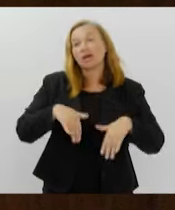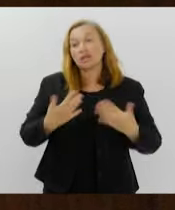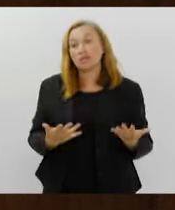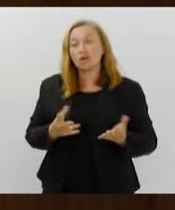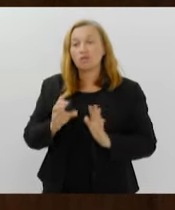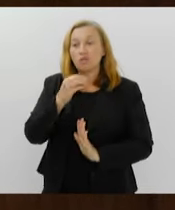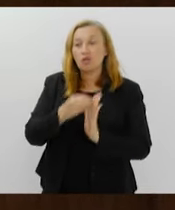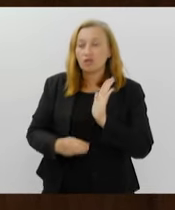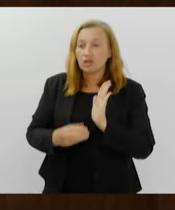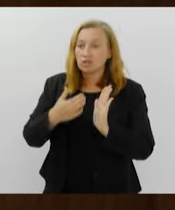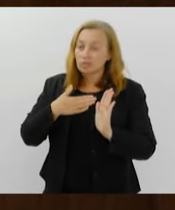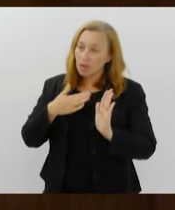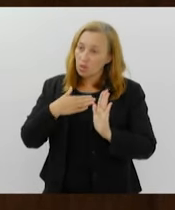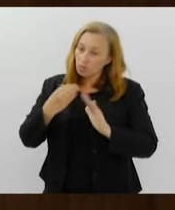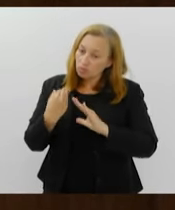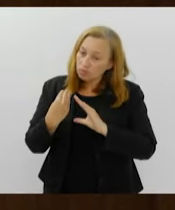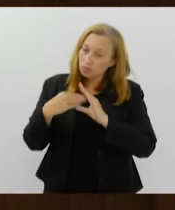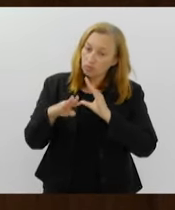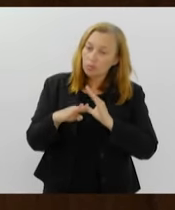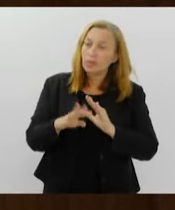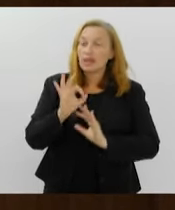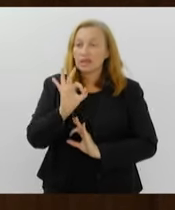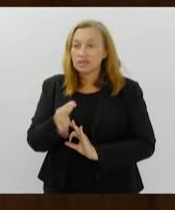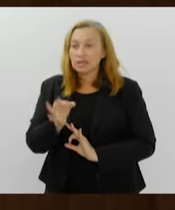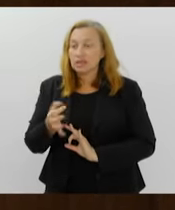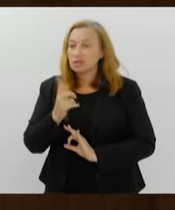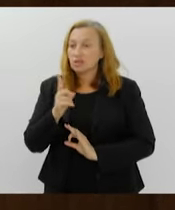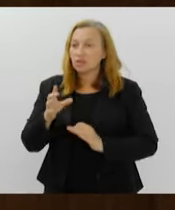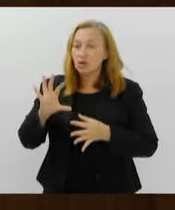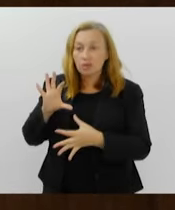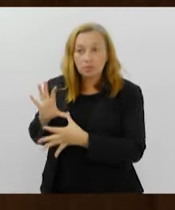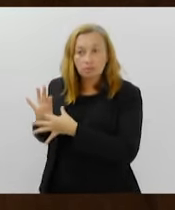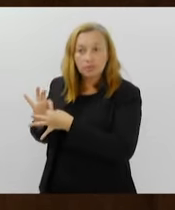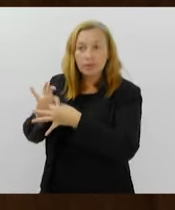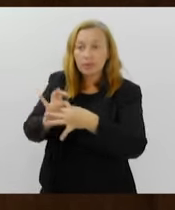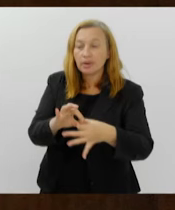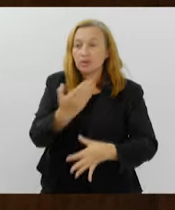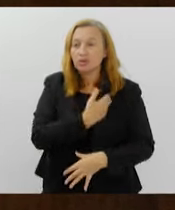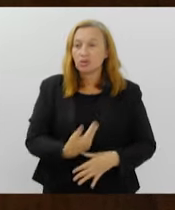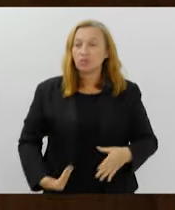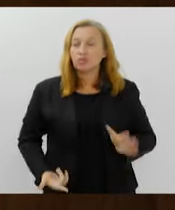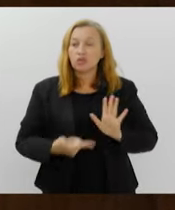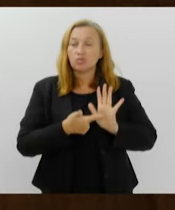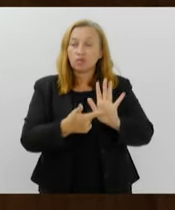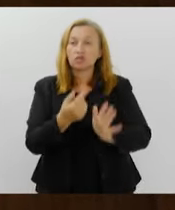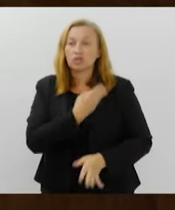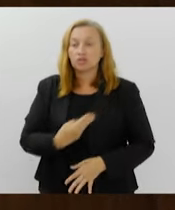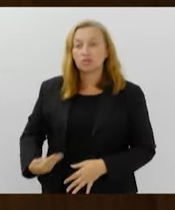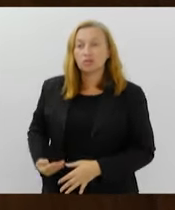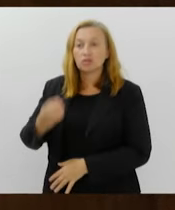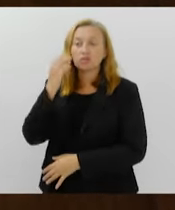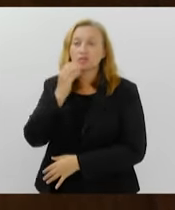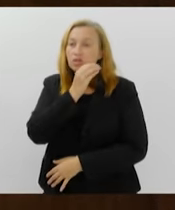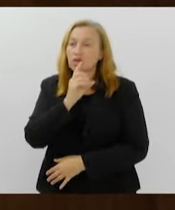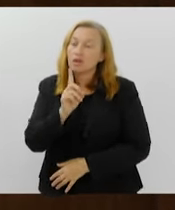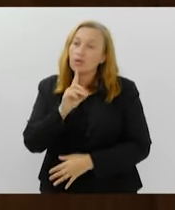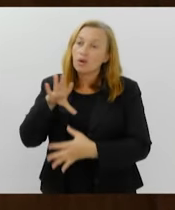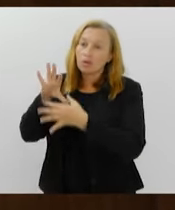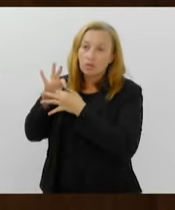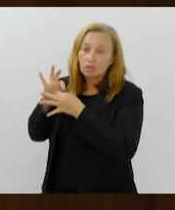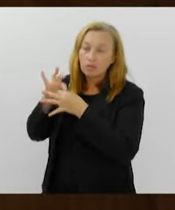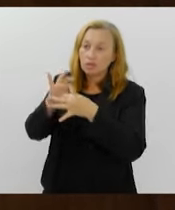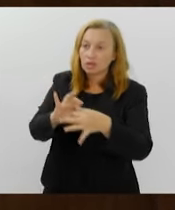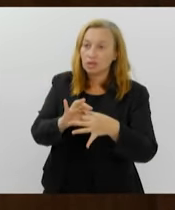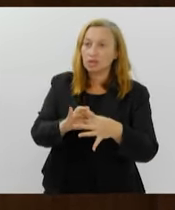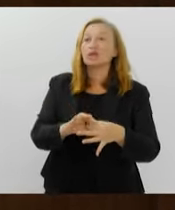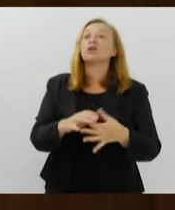cautela dos gestores que eu tenho convicção que não é a linha de governo apontada pelo nosso Governador Cláudio Castro não é a linha que